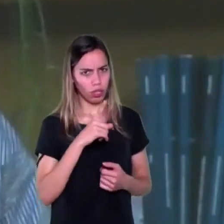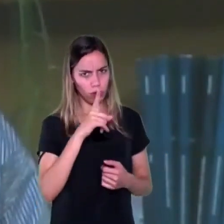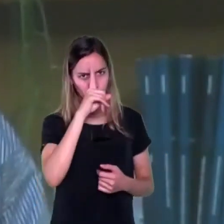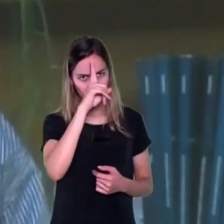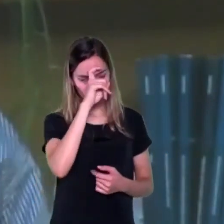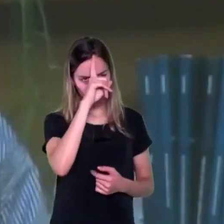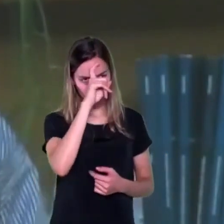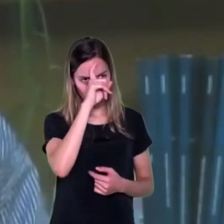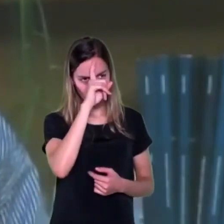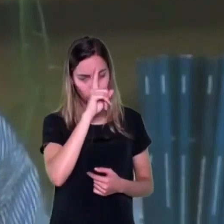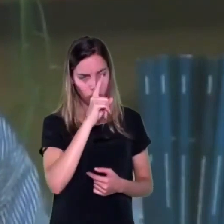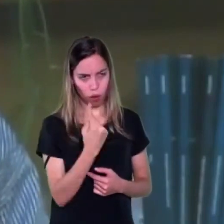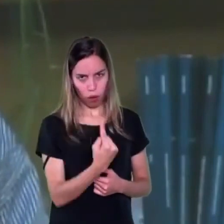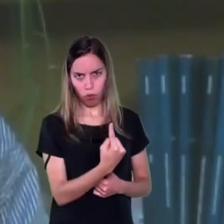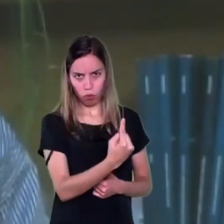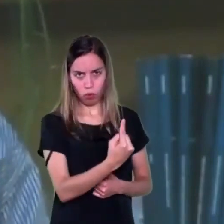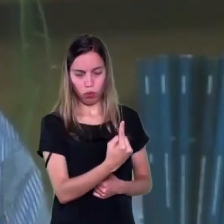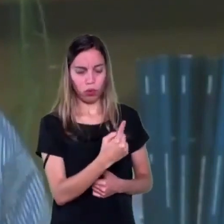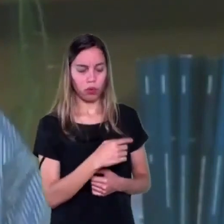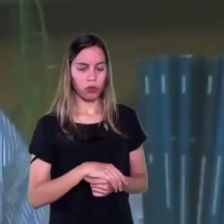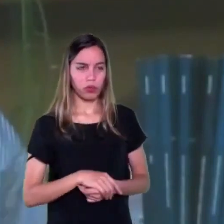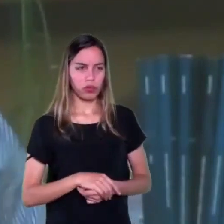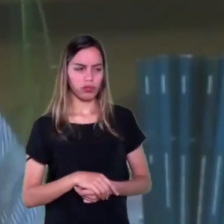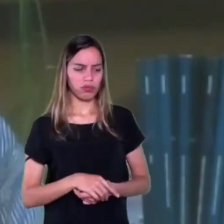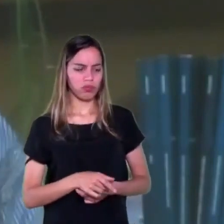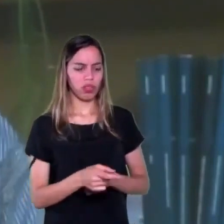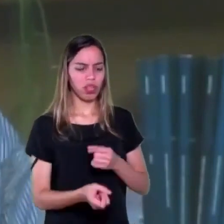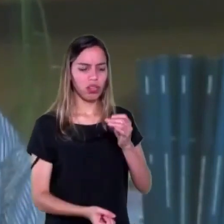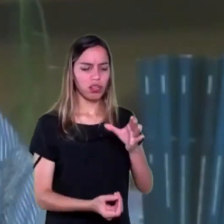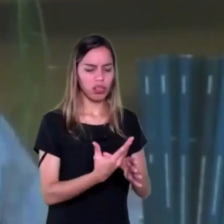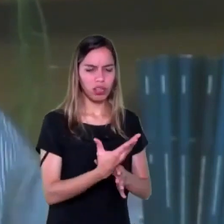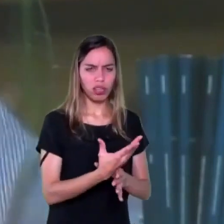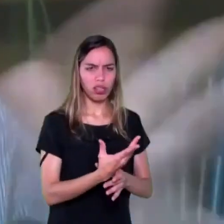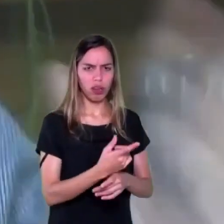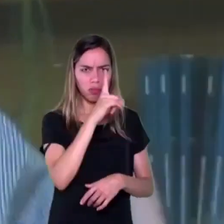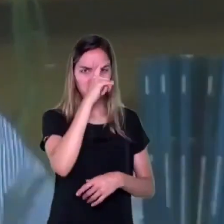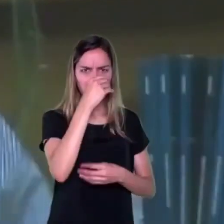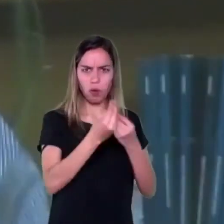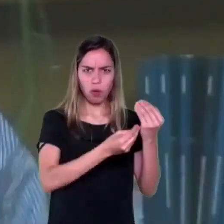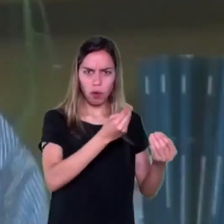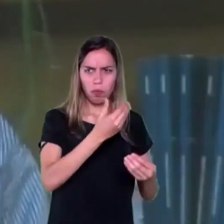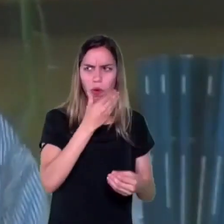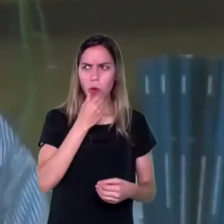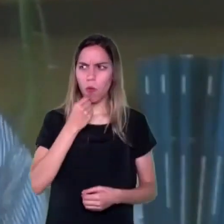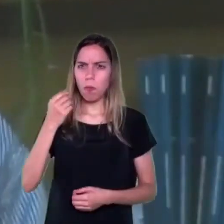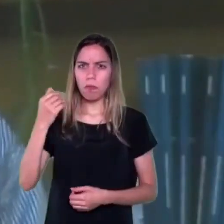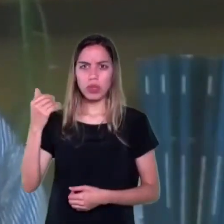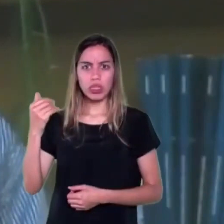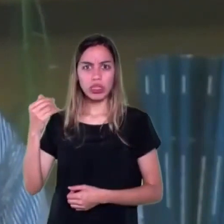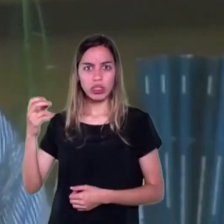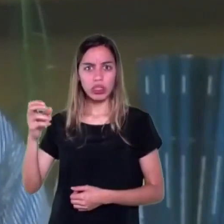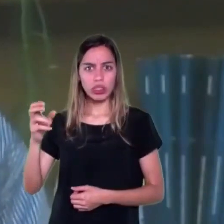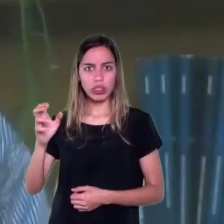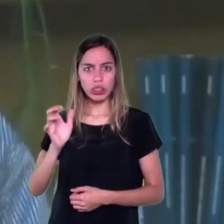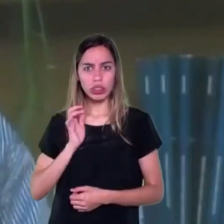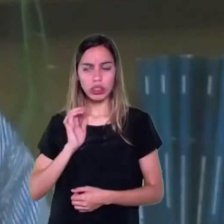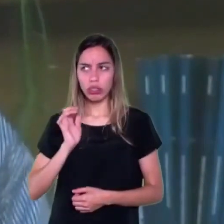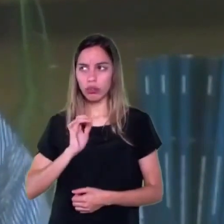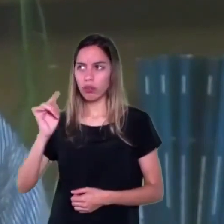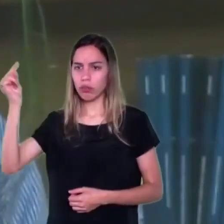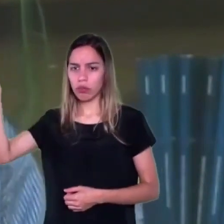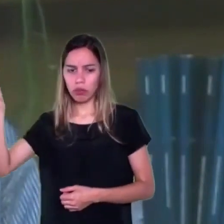fruto de uma benemerência, né, porque um homem muito rico deixou toda a fortuna dele para construir